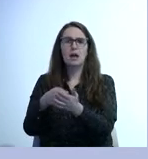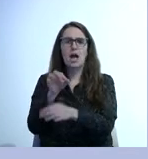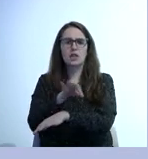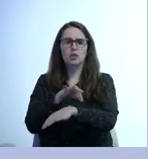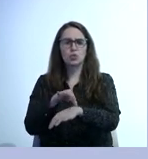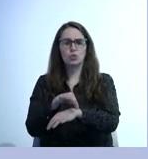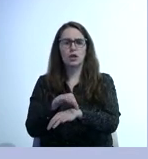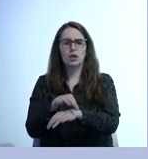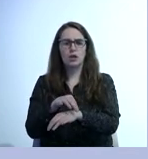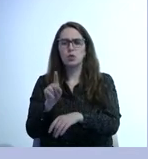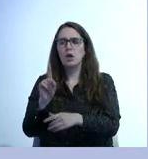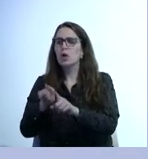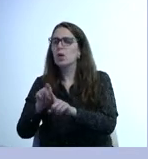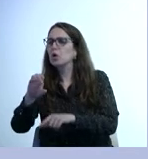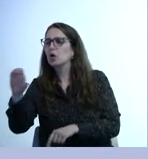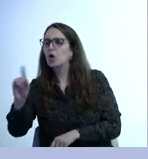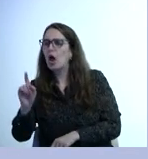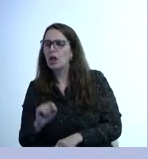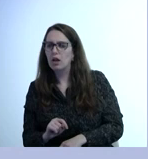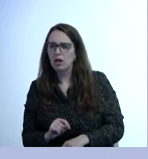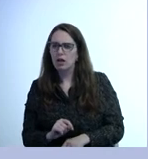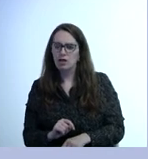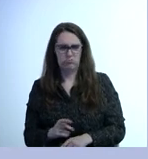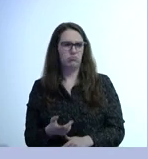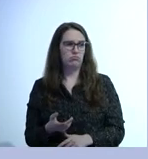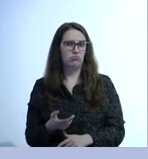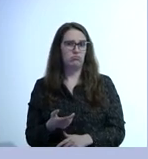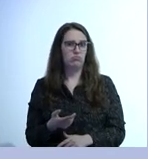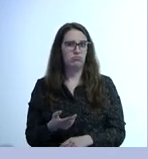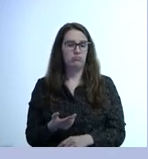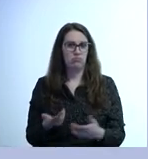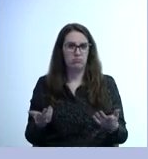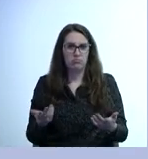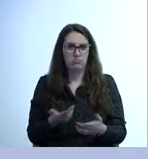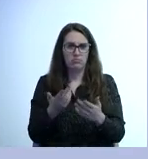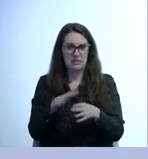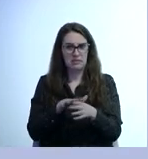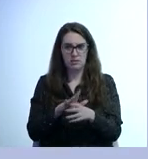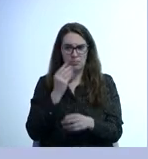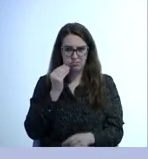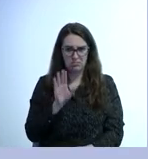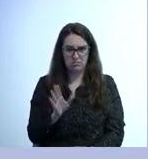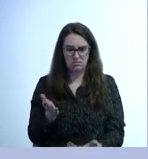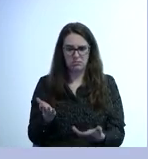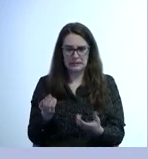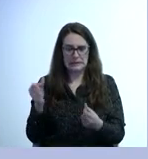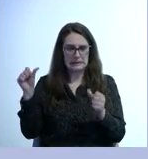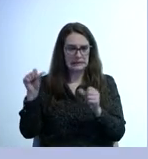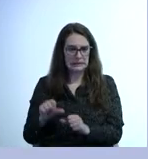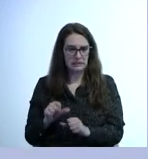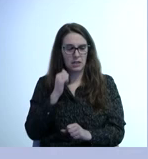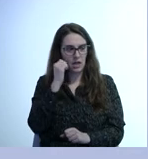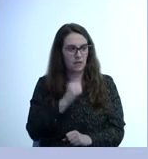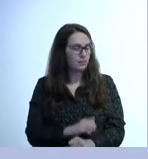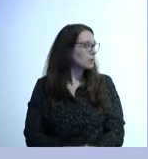é como pagar Coca-Cola. Realmente é, mas a situação é esta. Bem,